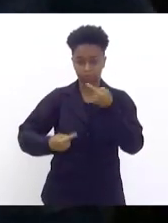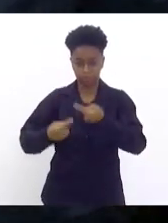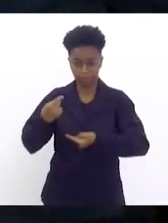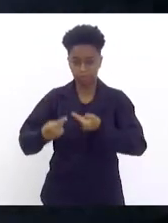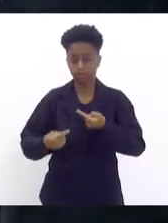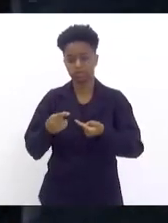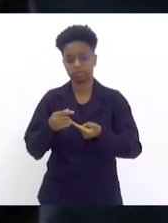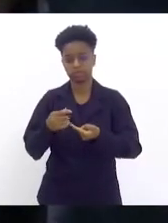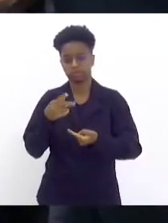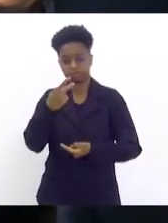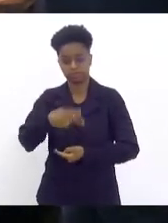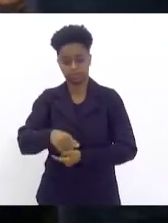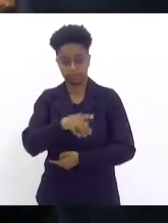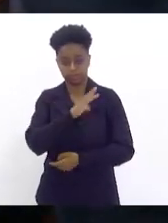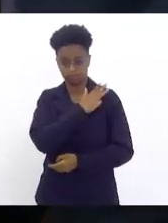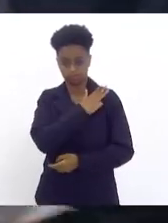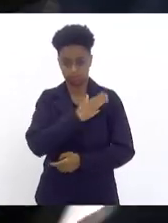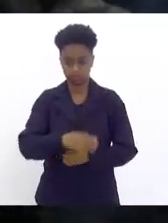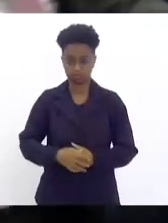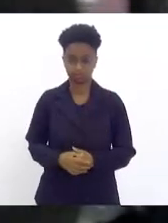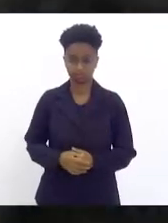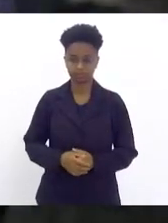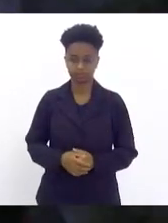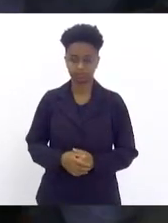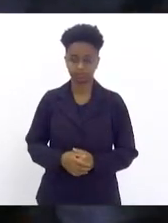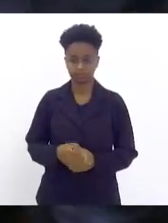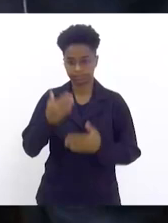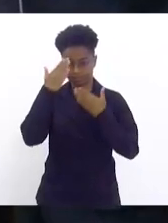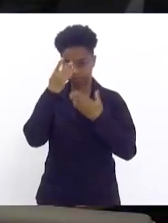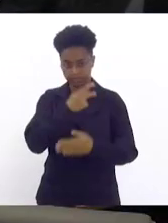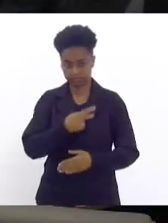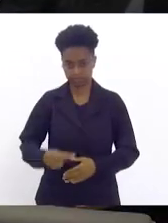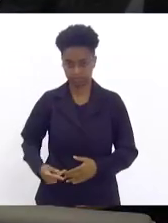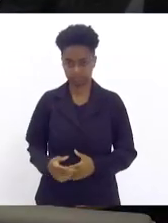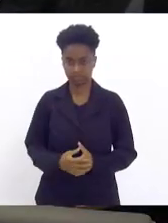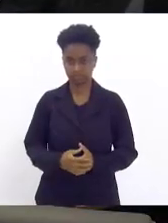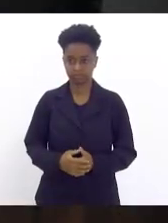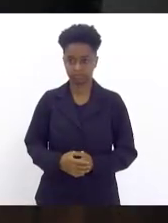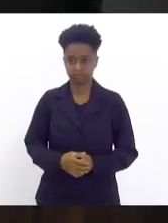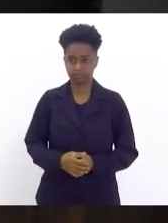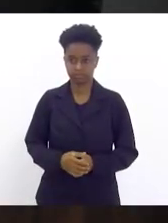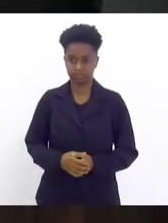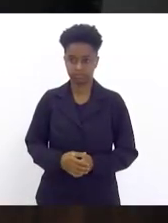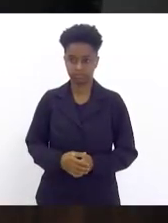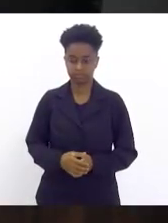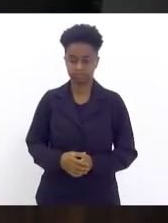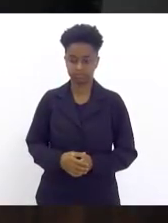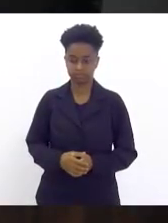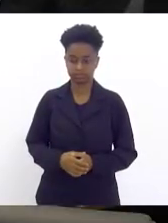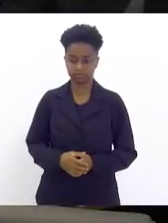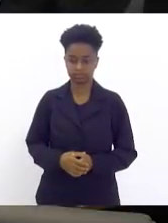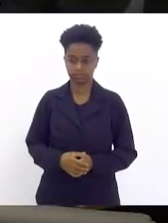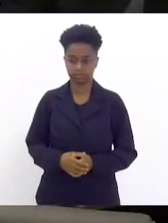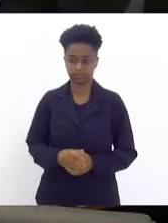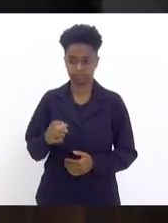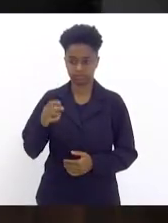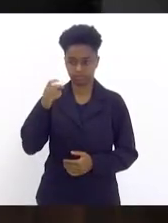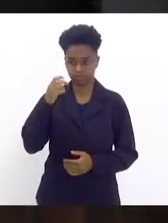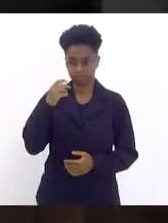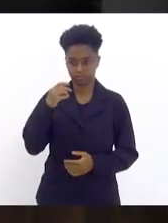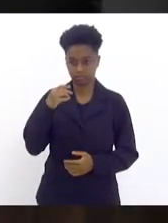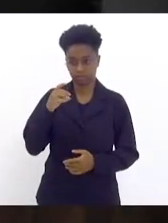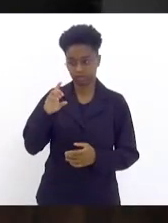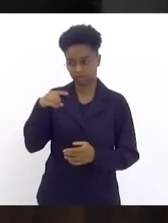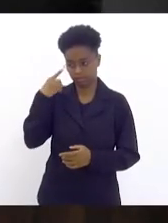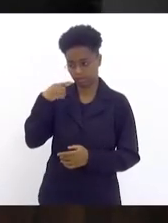do presidente Lula Muito obrigado presidente Obrigado Deputado Thiago alliasso presente queria Deputado